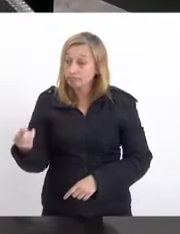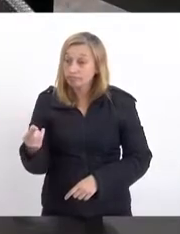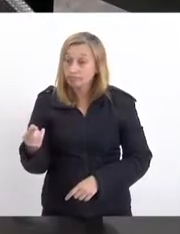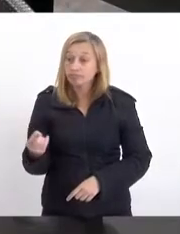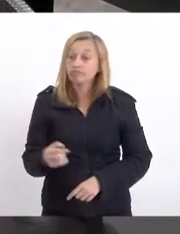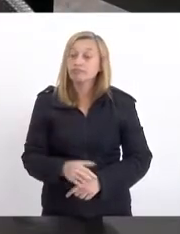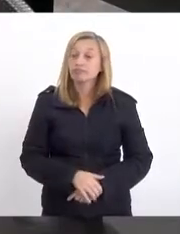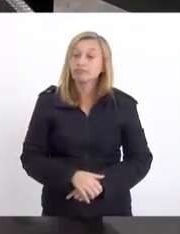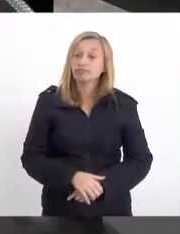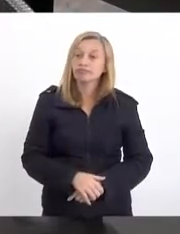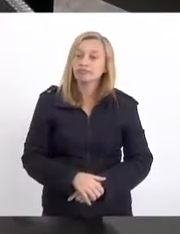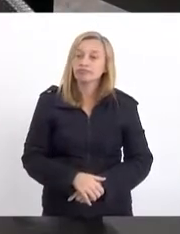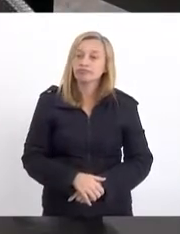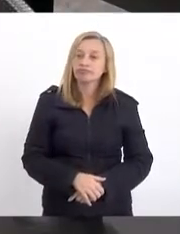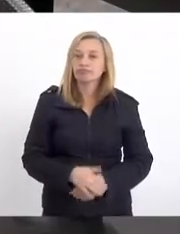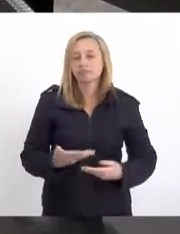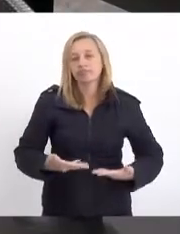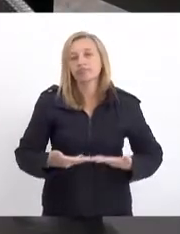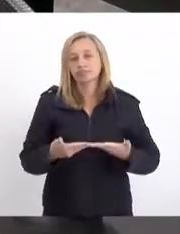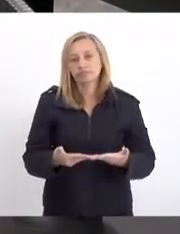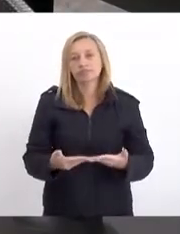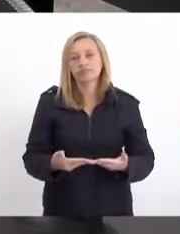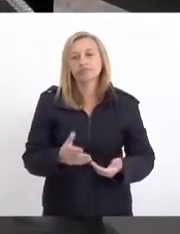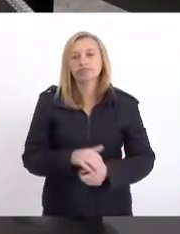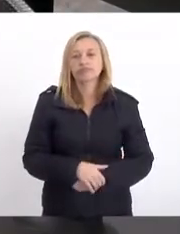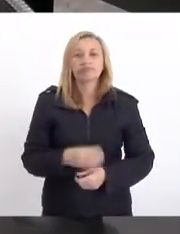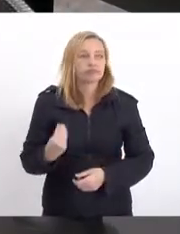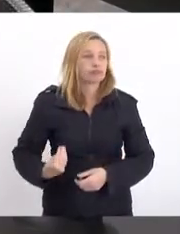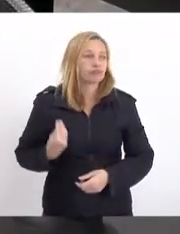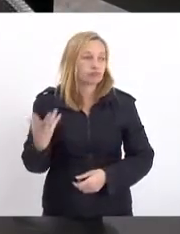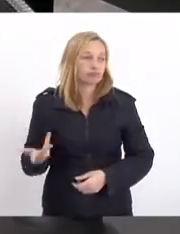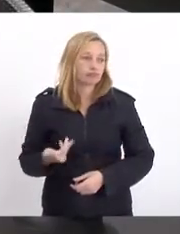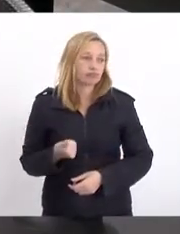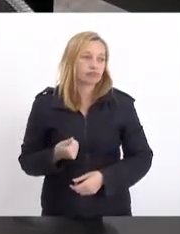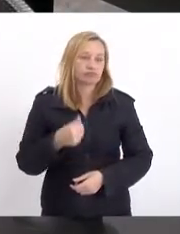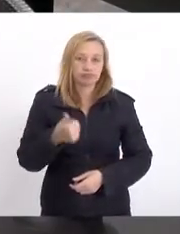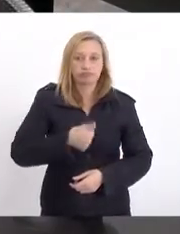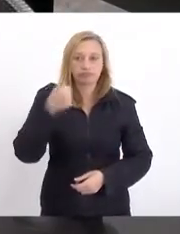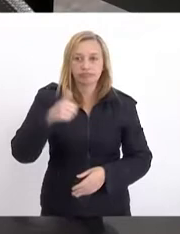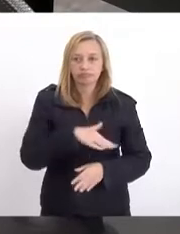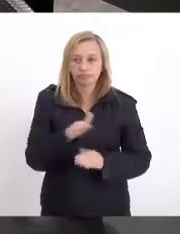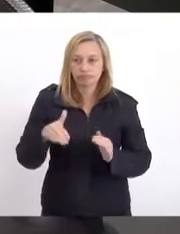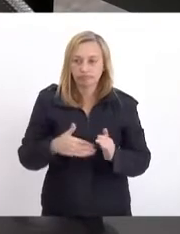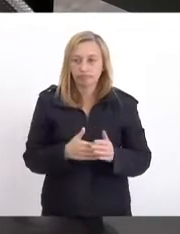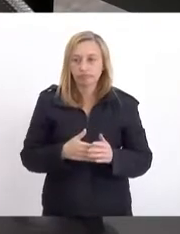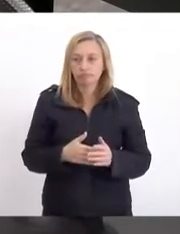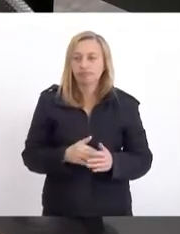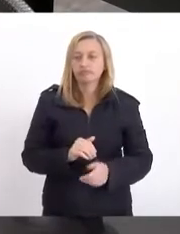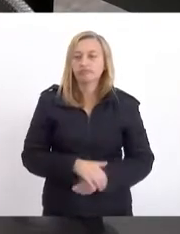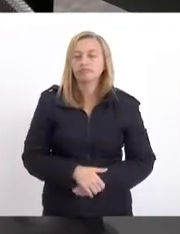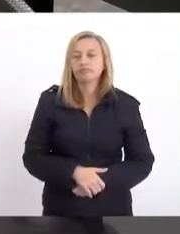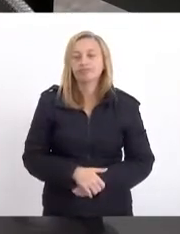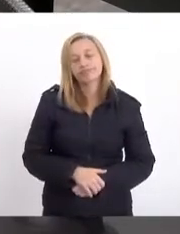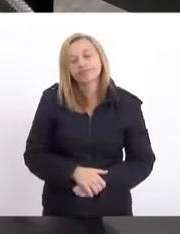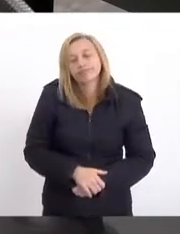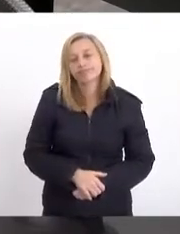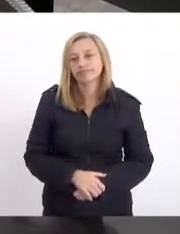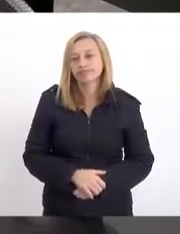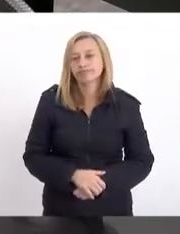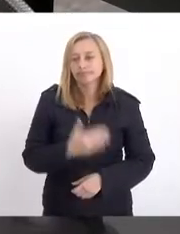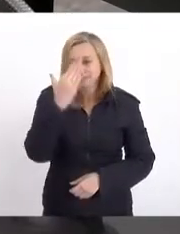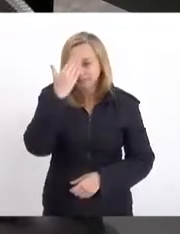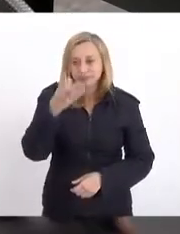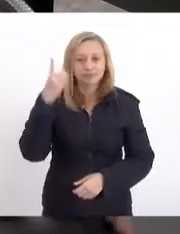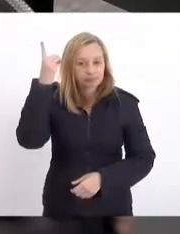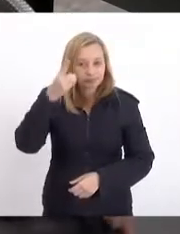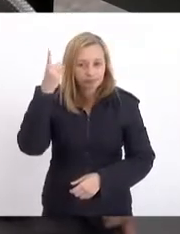termos de oferecimento de condições de vida melhores para todas e para todos. É isso aí. Obrigado,